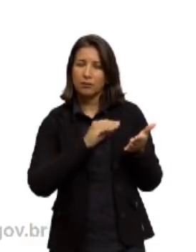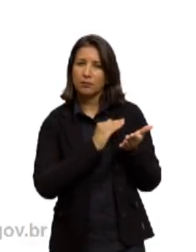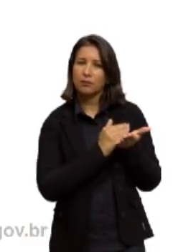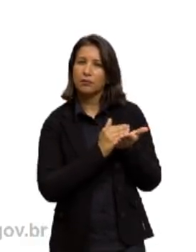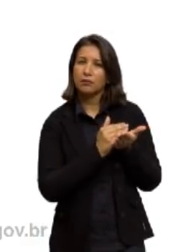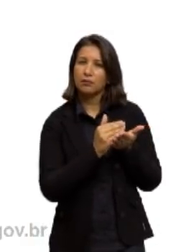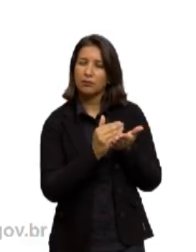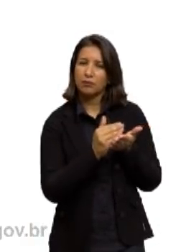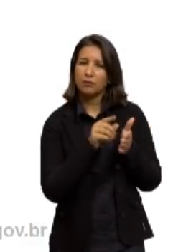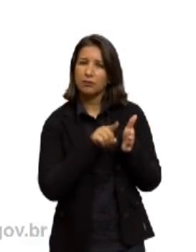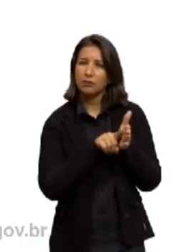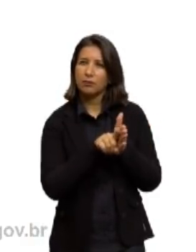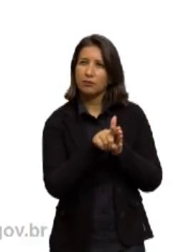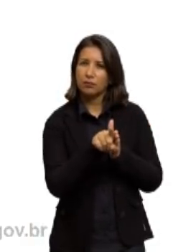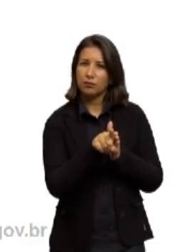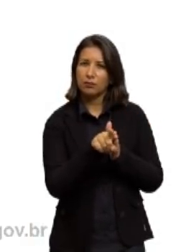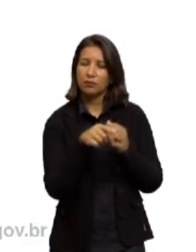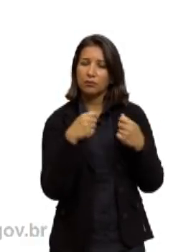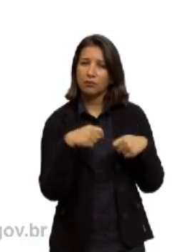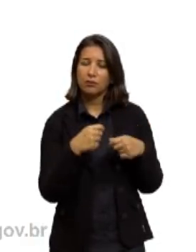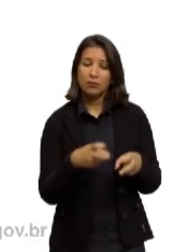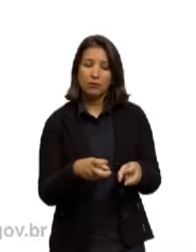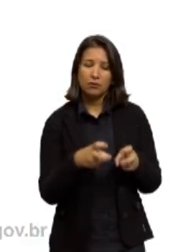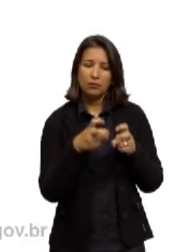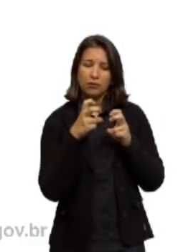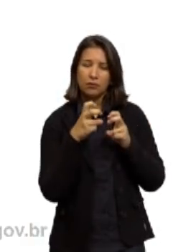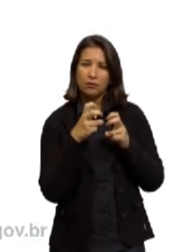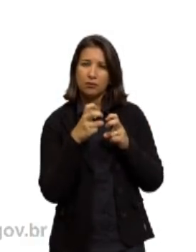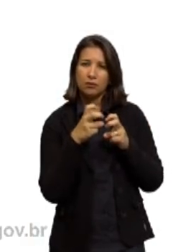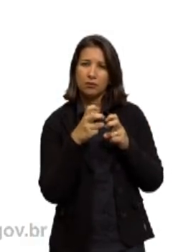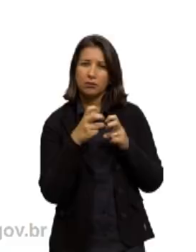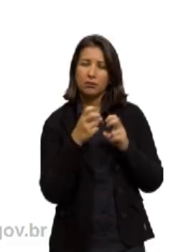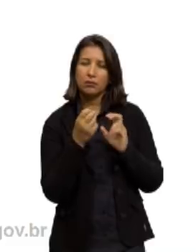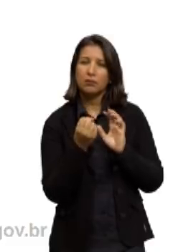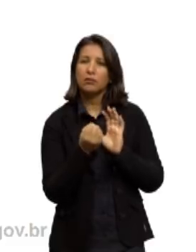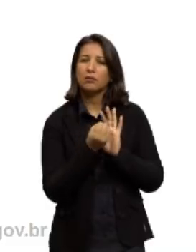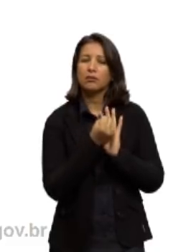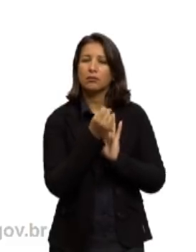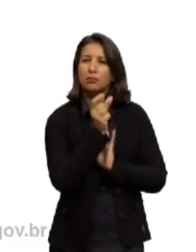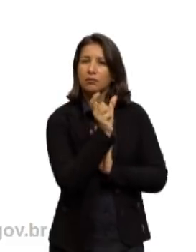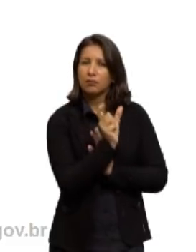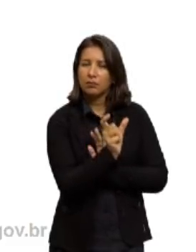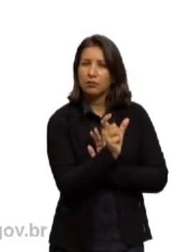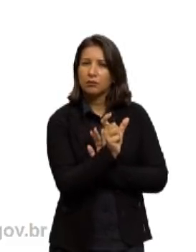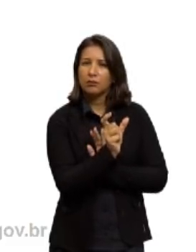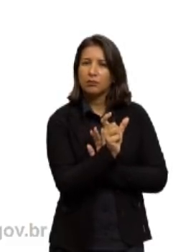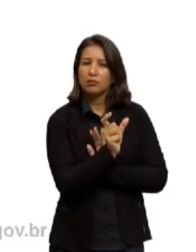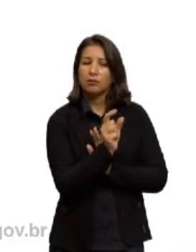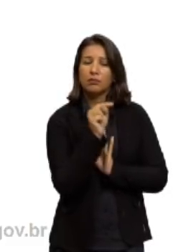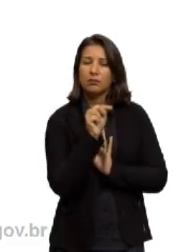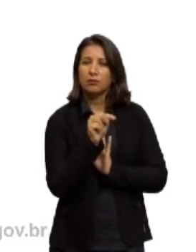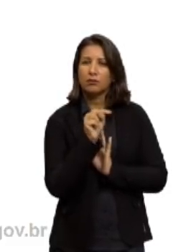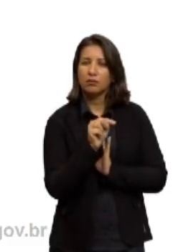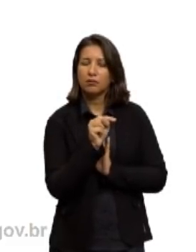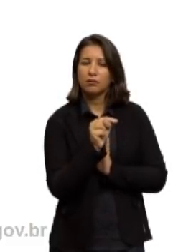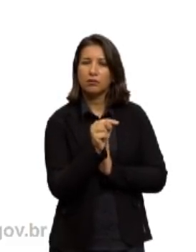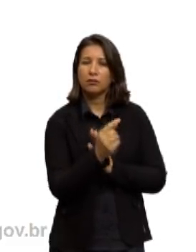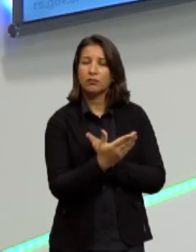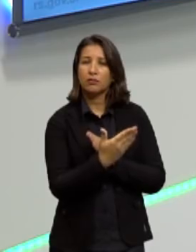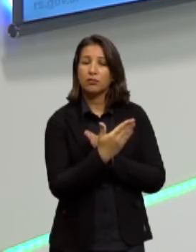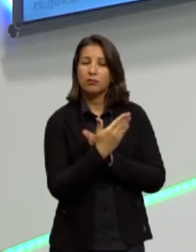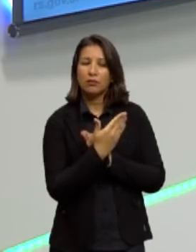anunciado é importante nós reconhecemos aquelas aqueles símbolos porque a simbologia fará